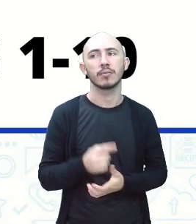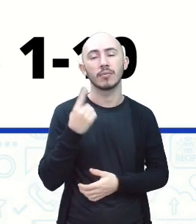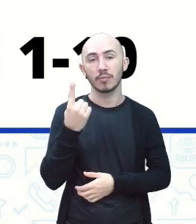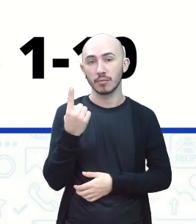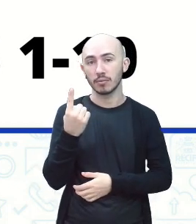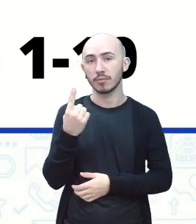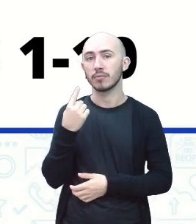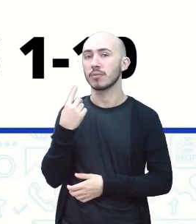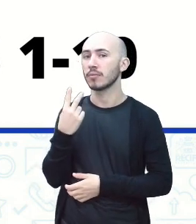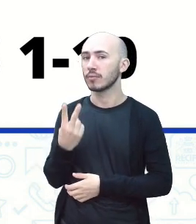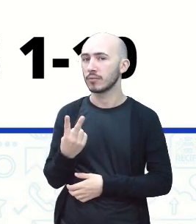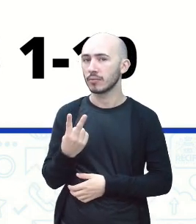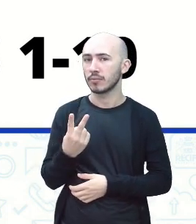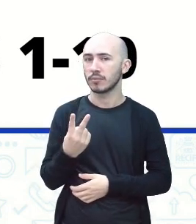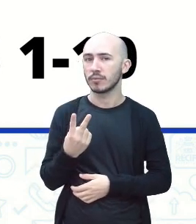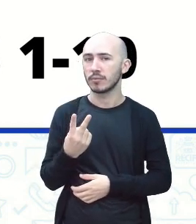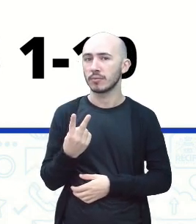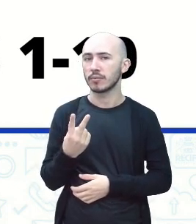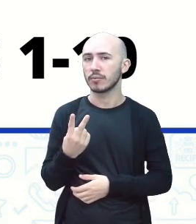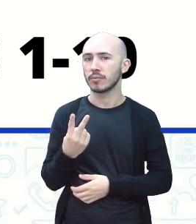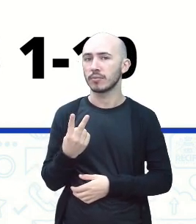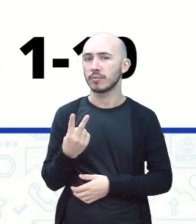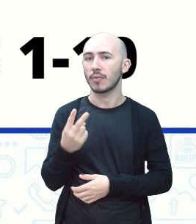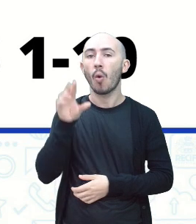2, 3,